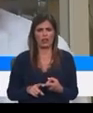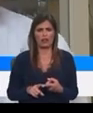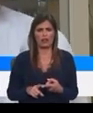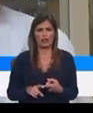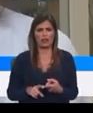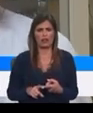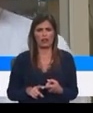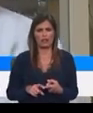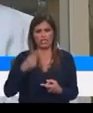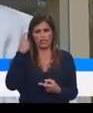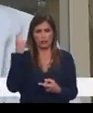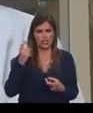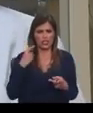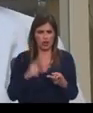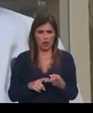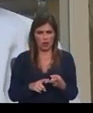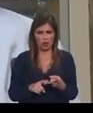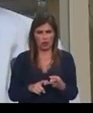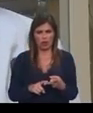do Azerbaijão,